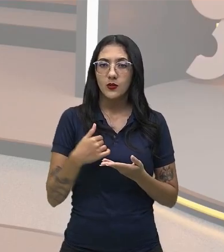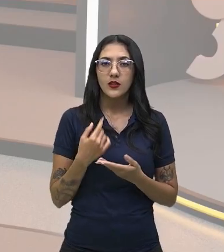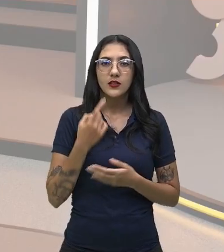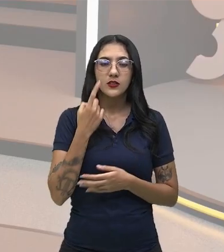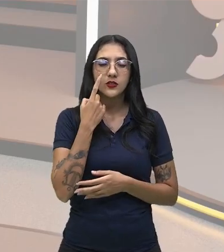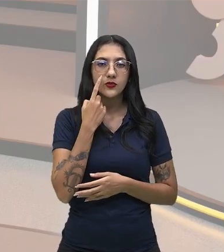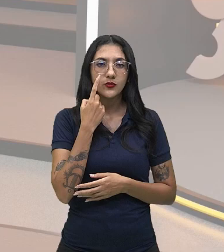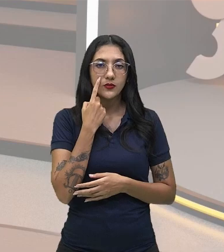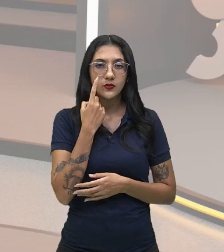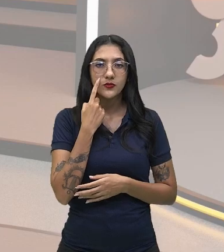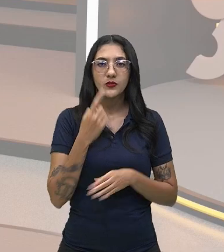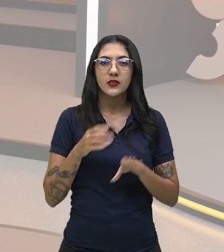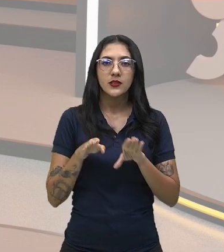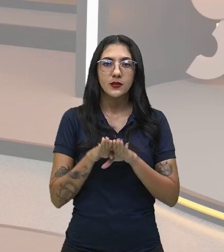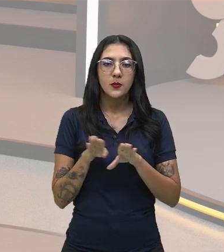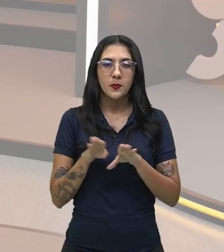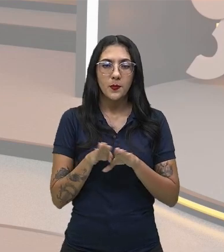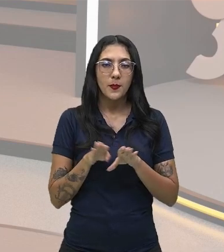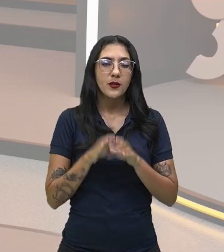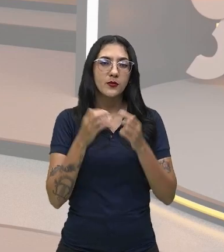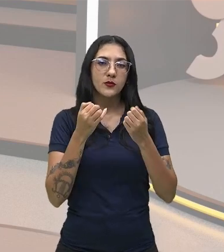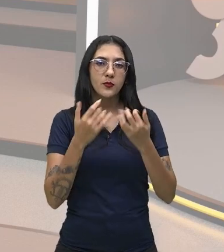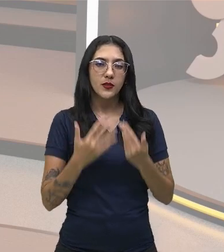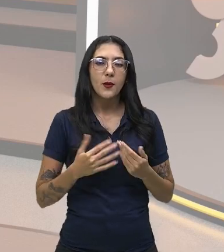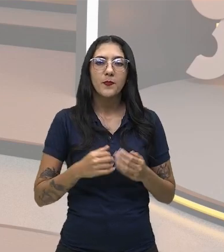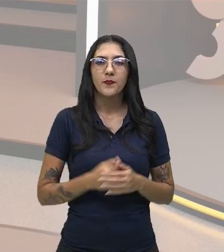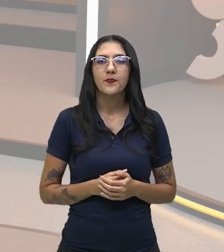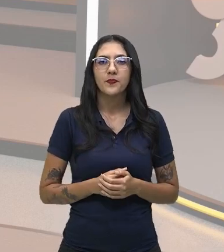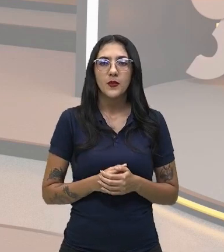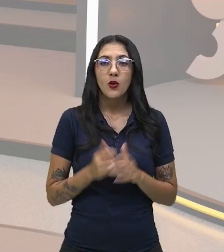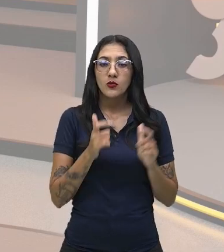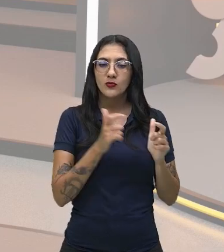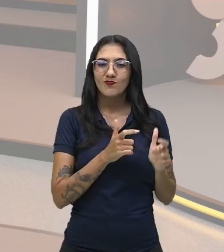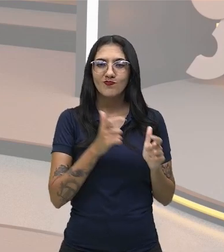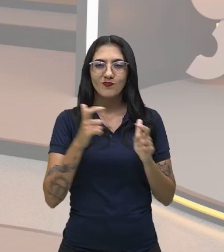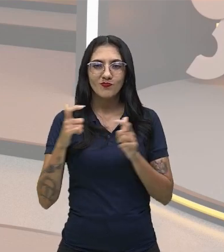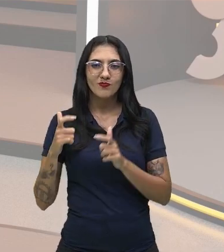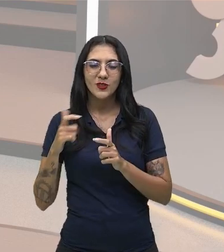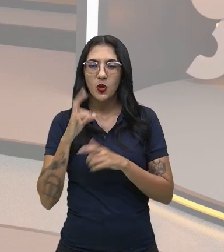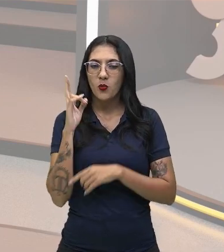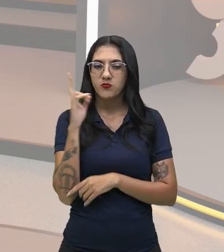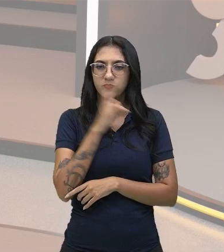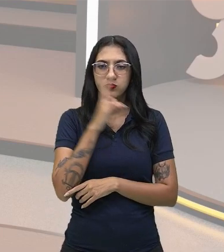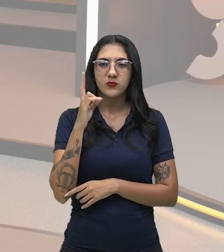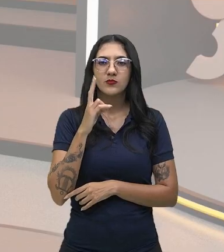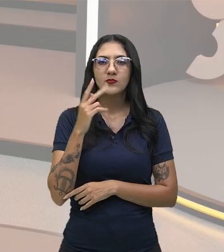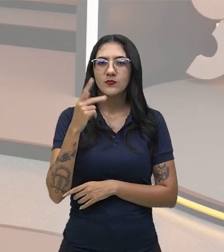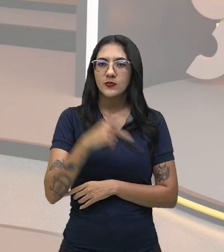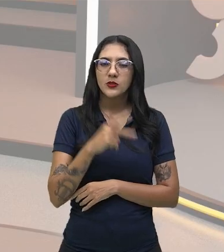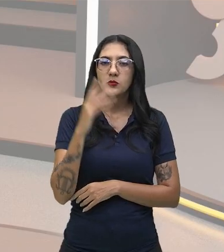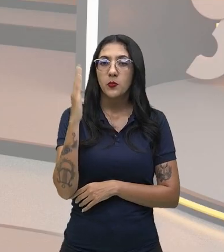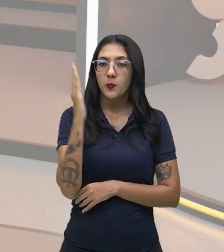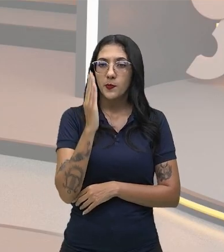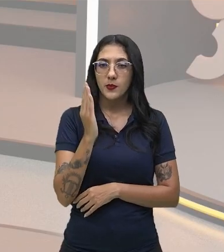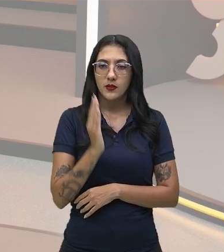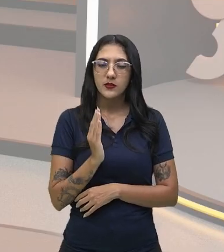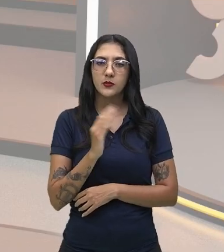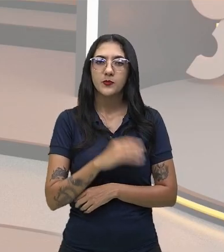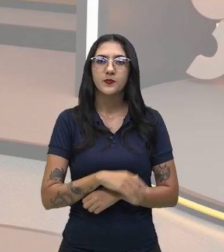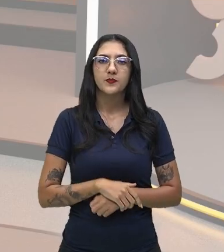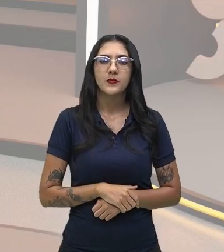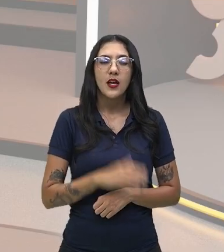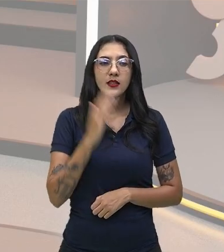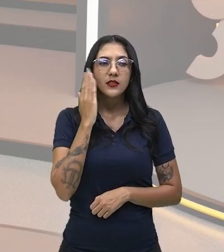vamos verificar agora os pontos extremos do território brasileiro, verificando